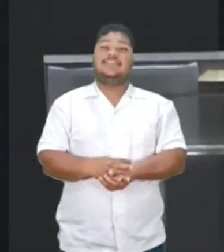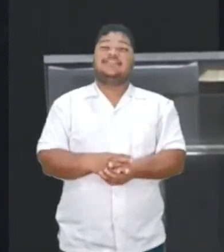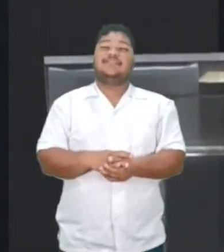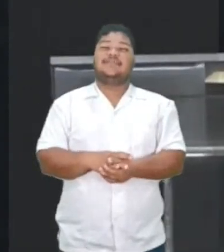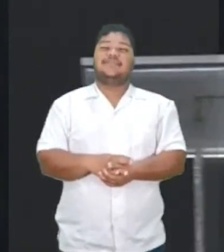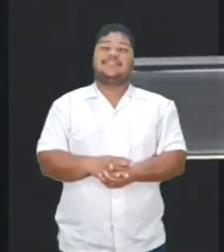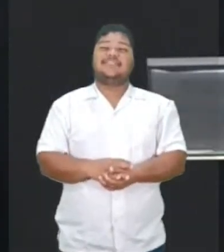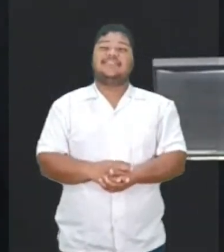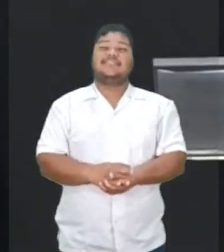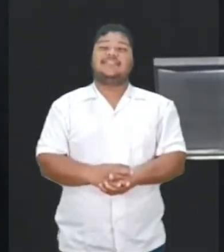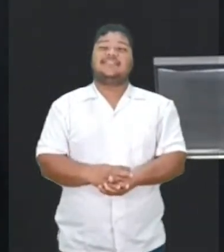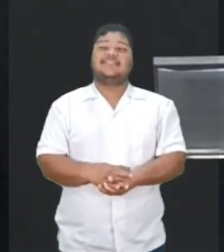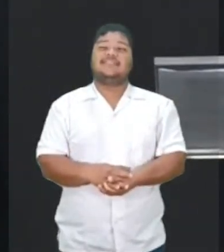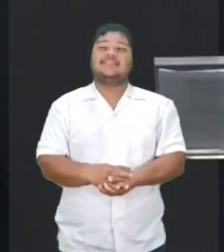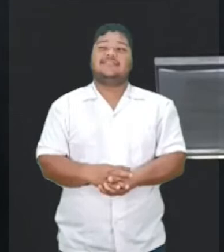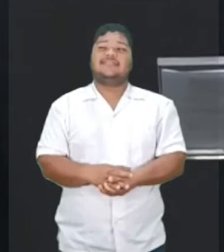mais de